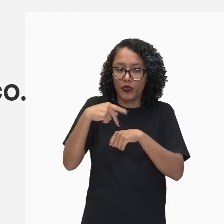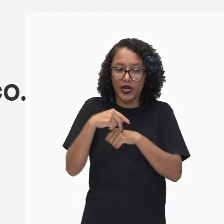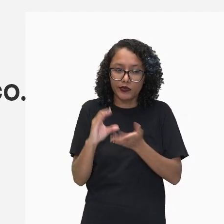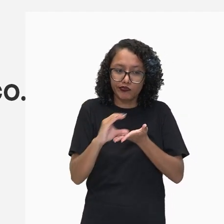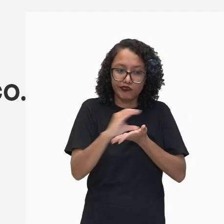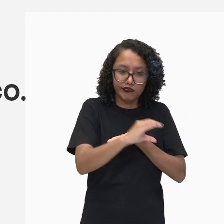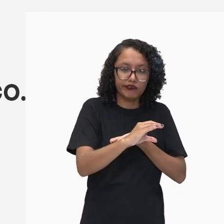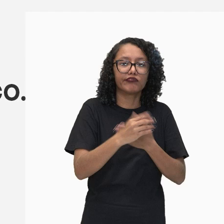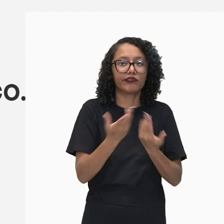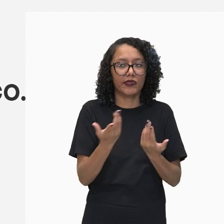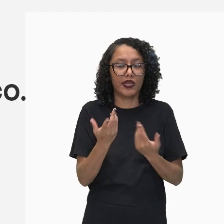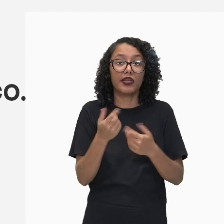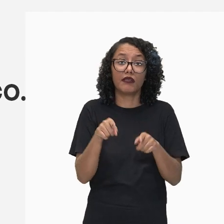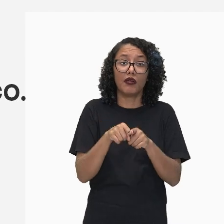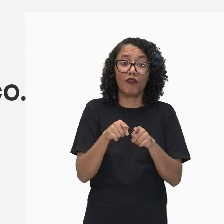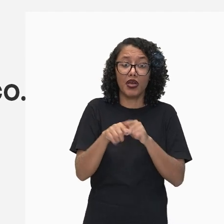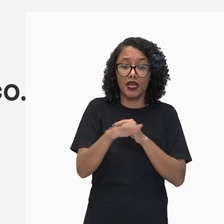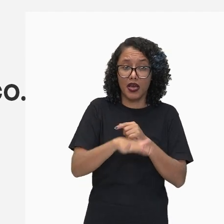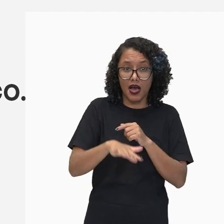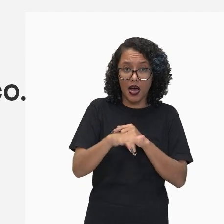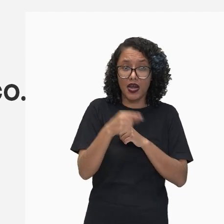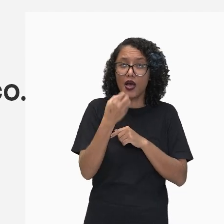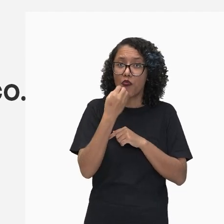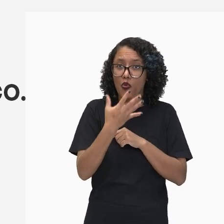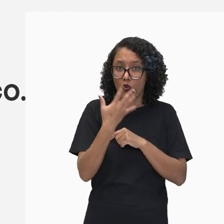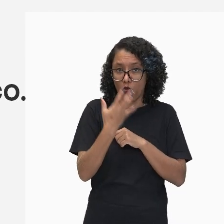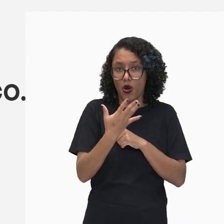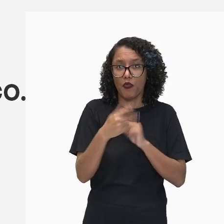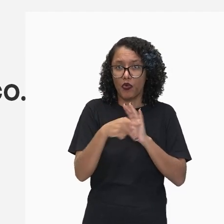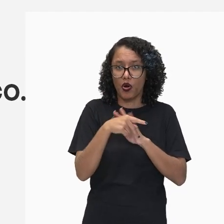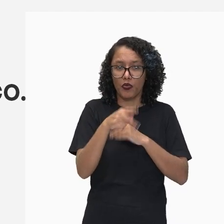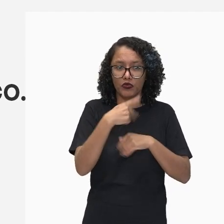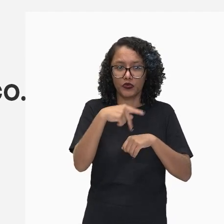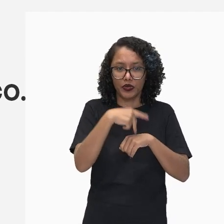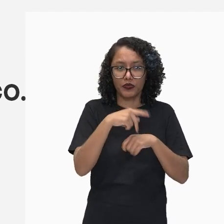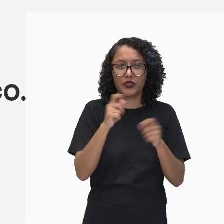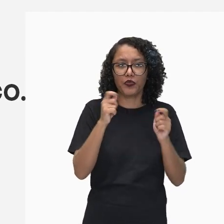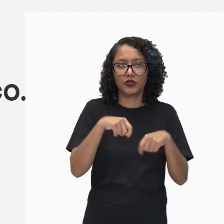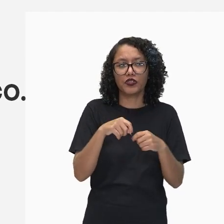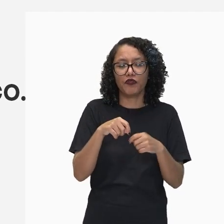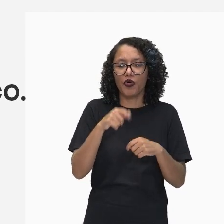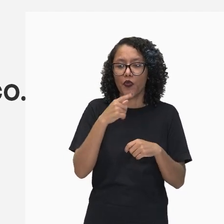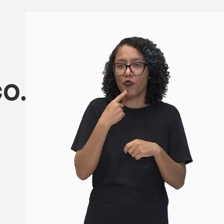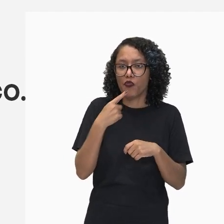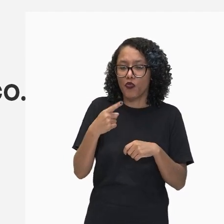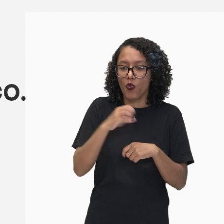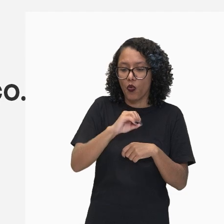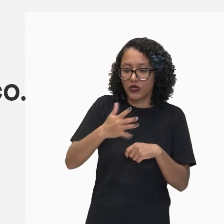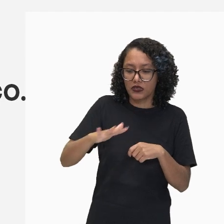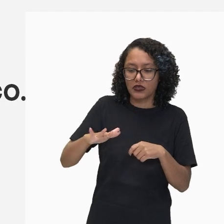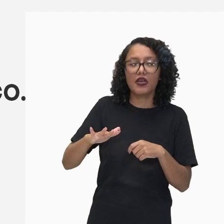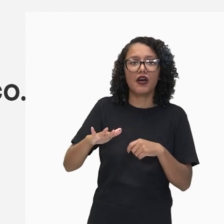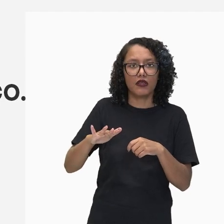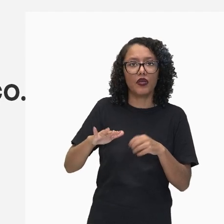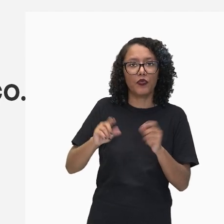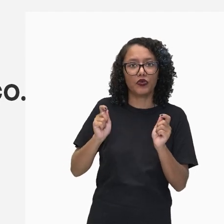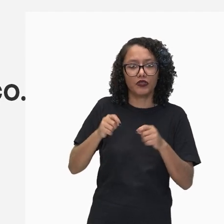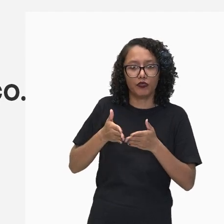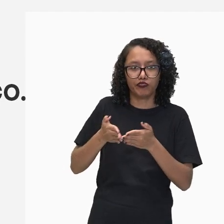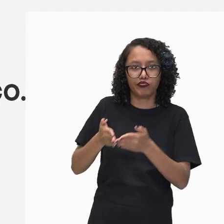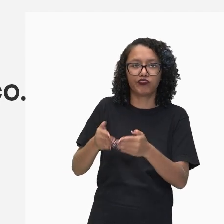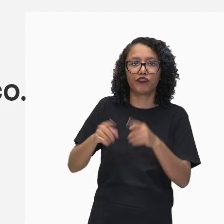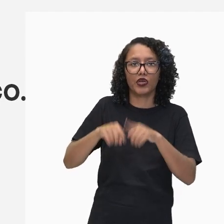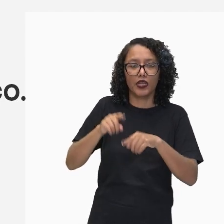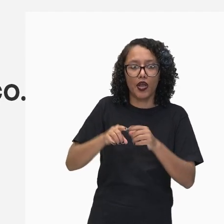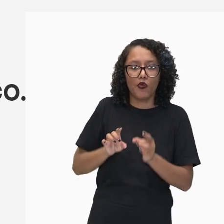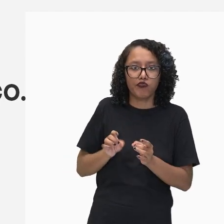ali estratégicos, tendo o Oceano Pacífico ali para levar os seus produtos. Então, a gente também vai estudar as características